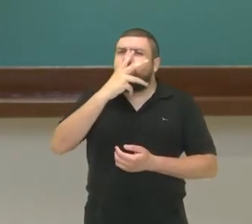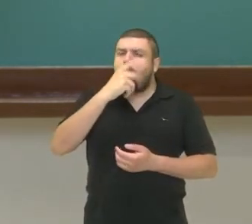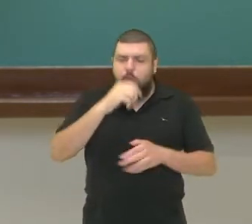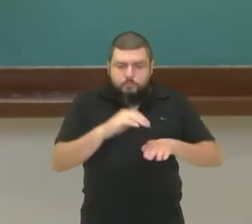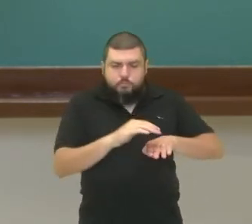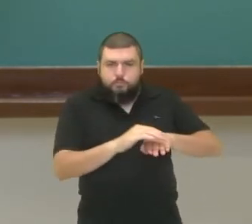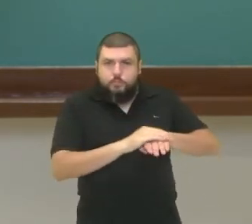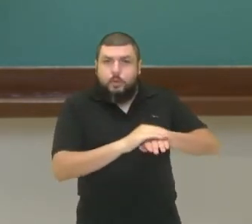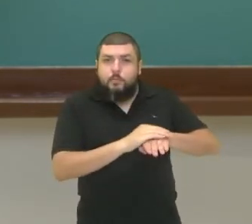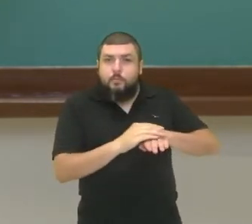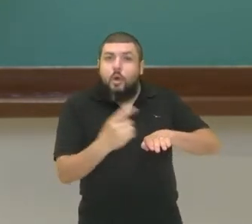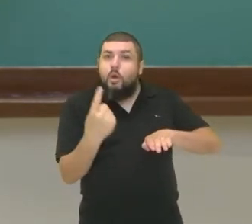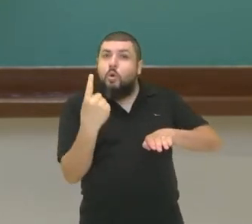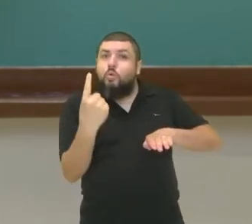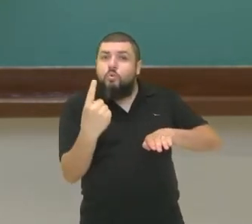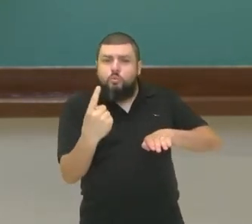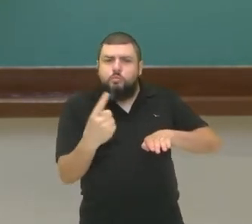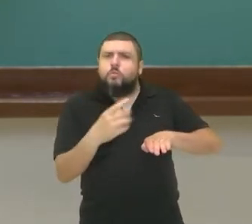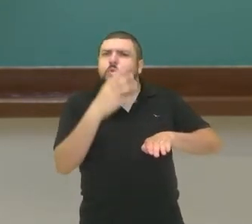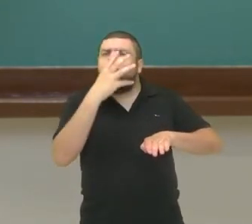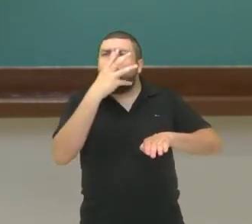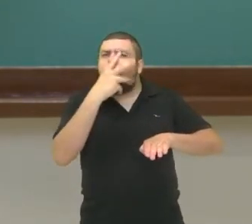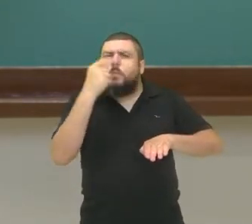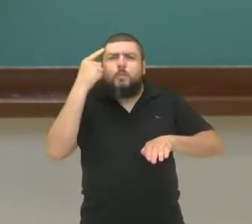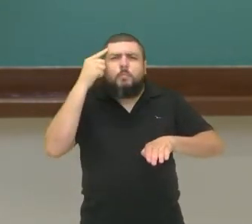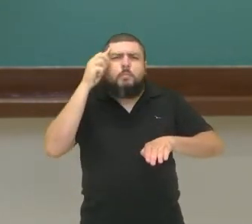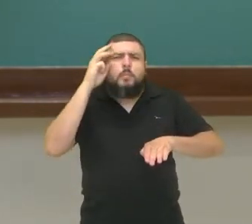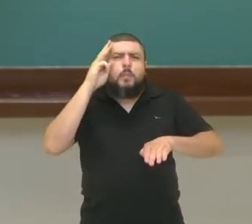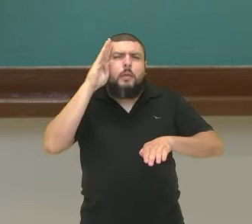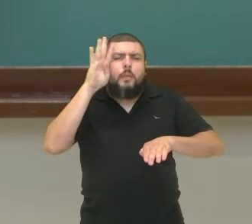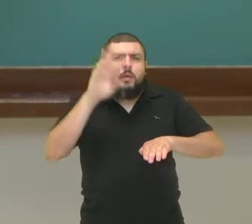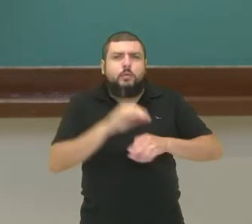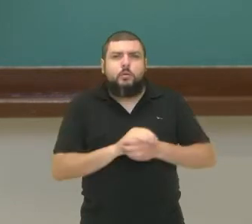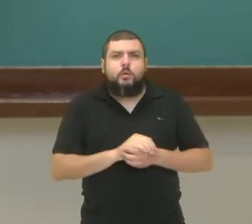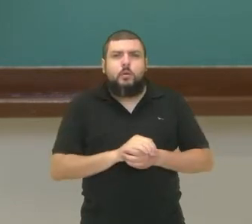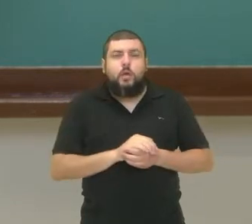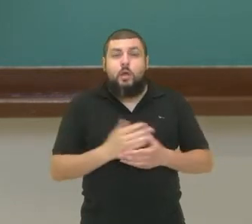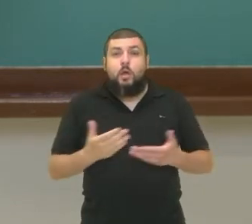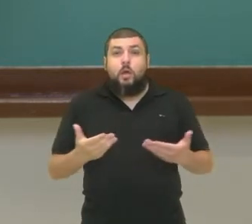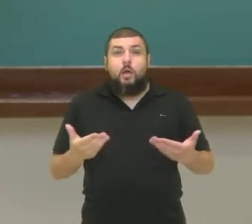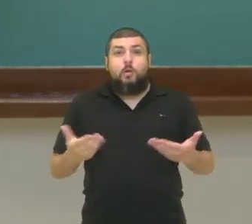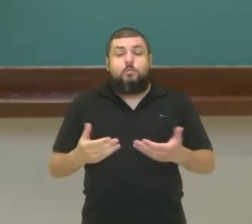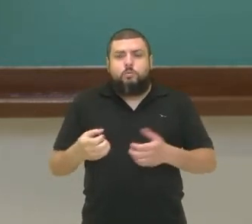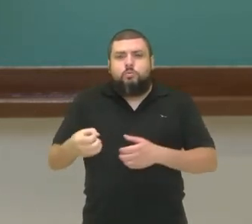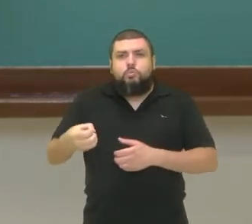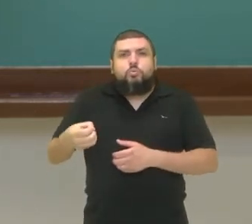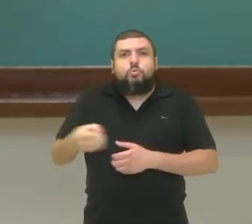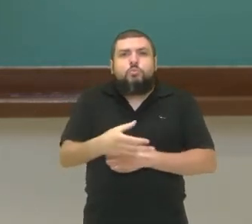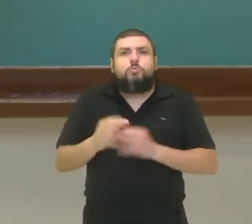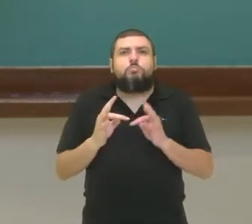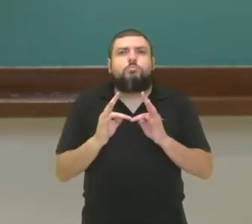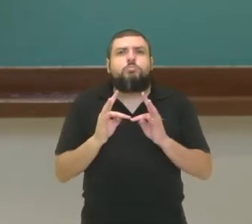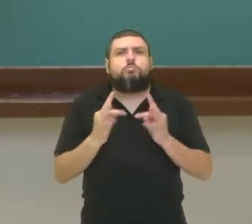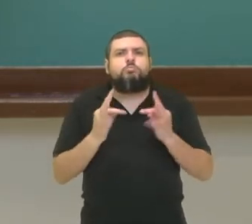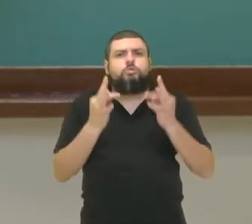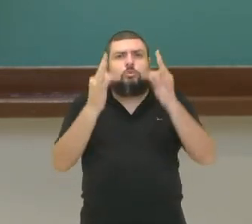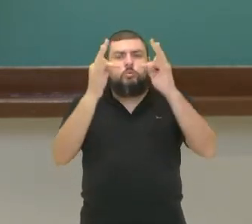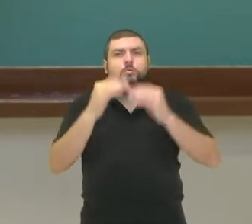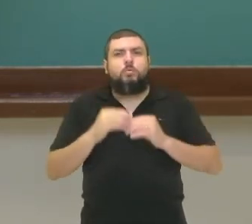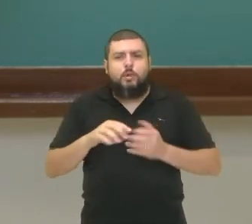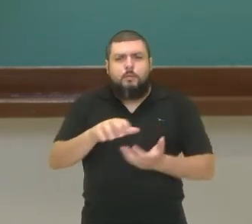único sapato para um cliente. Agora, com essas novas tecnologias surgindo, as indústrias que estão